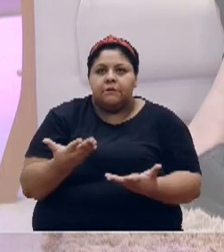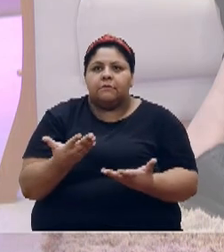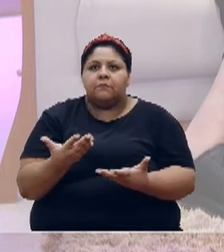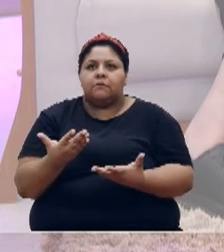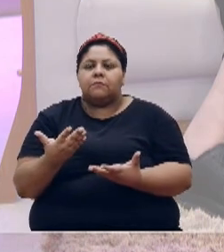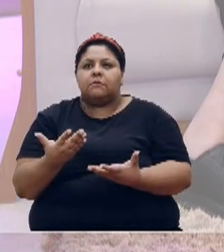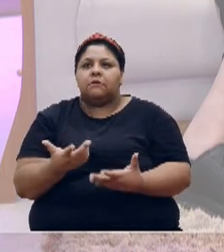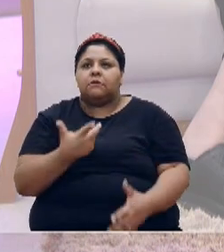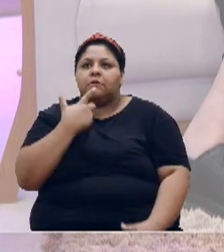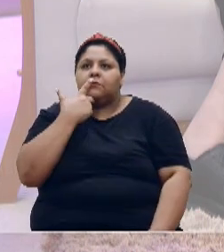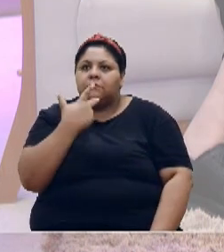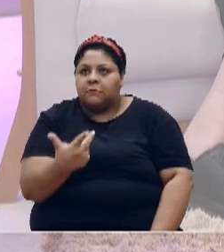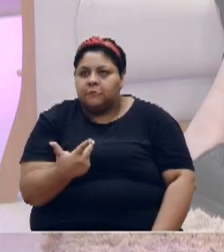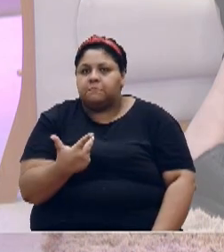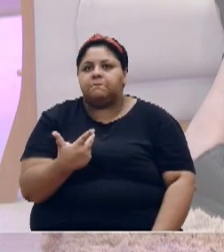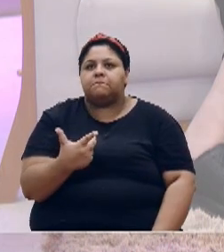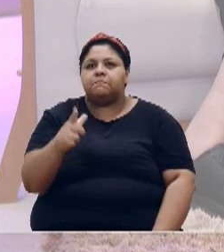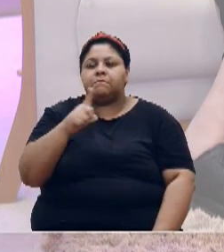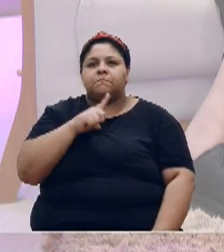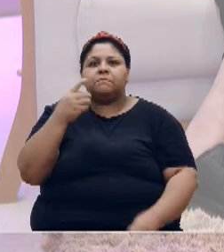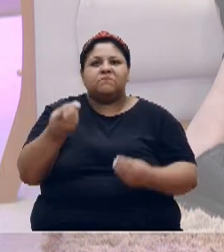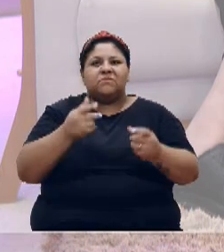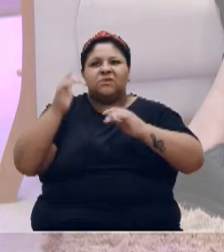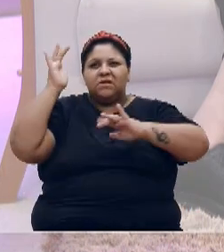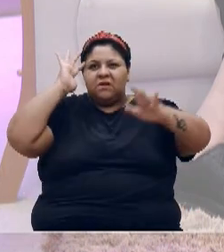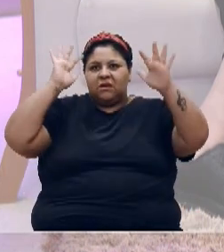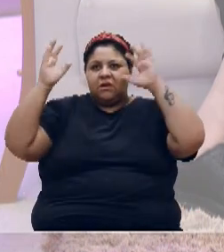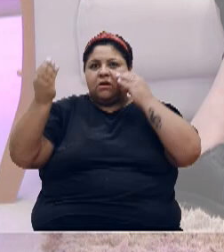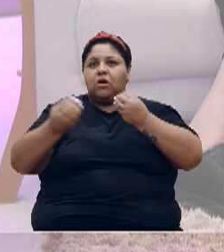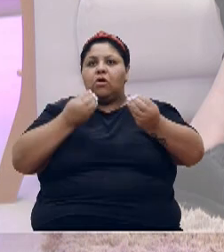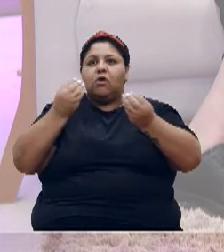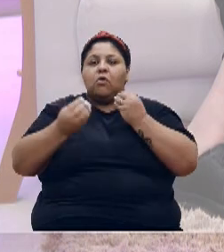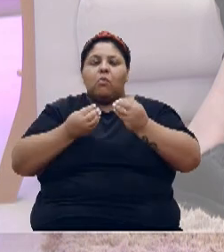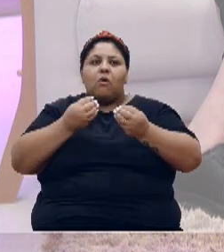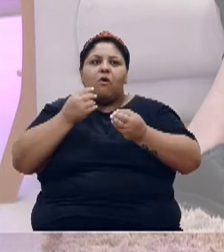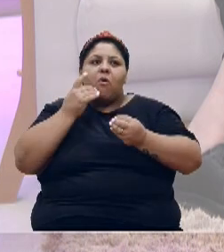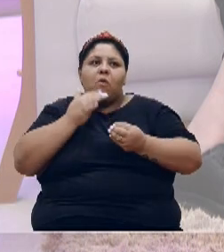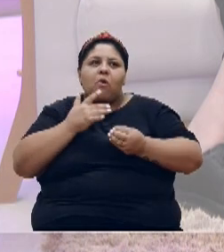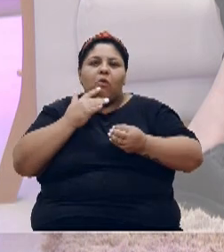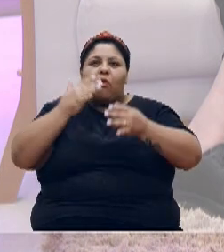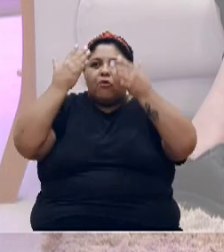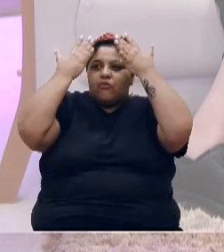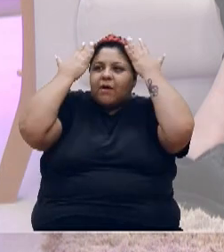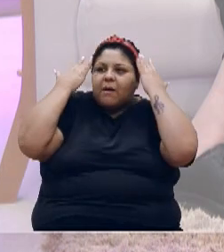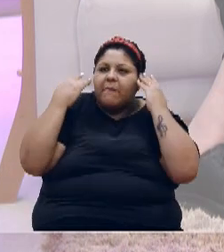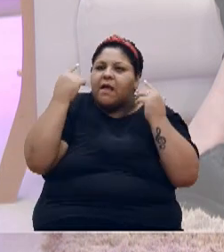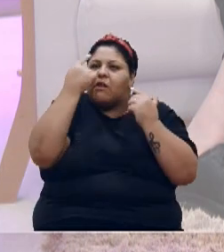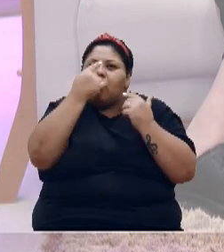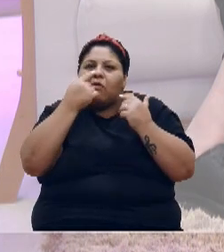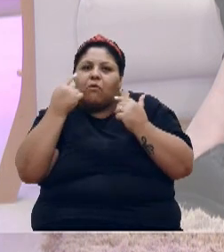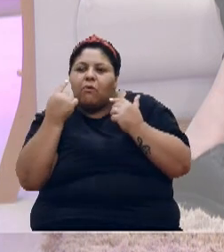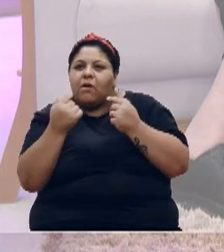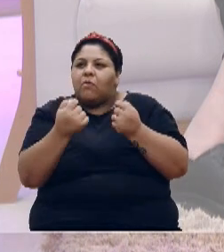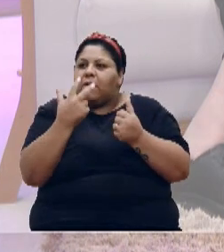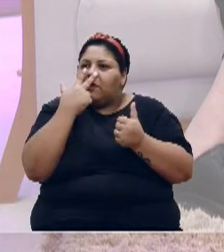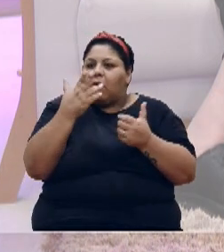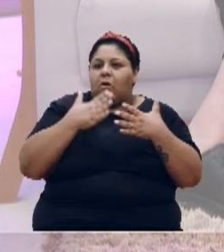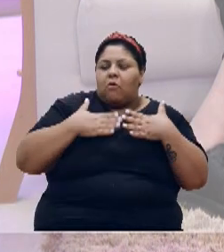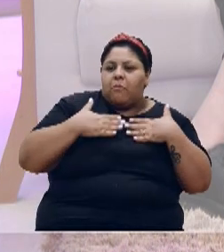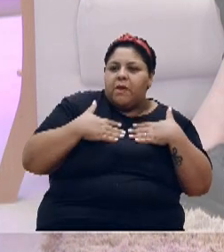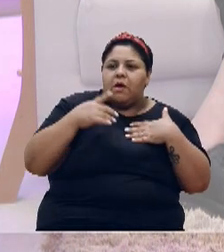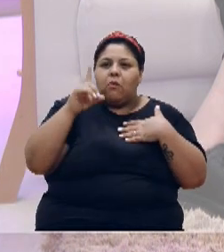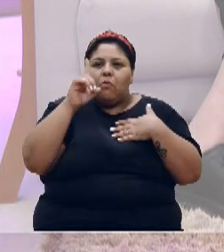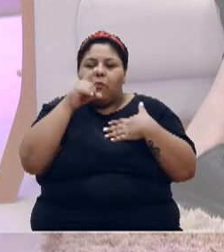estariam falando. Não tem como não imaginar qual seria a corzinha do cabelo, a cor do olho, se ia ser mais parecida comigo, se ia ser mais parecida com o